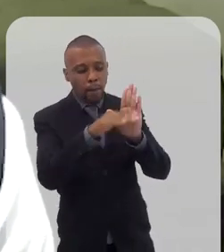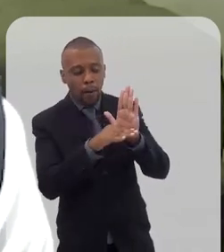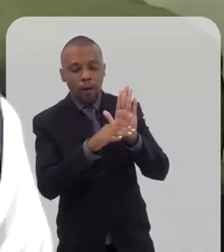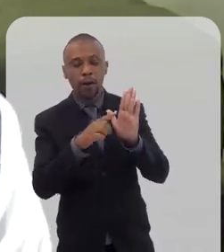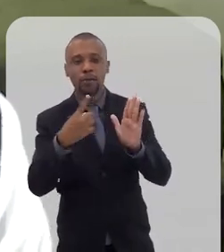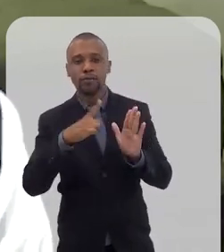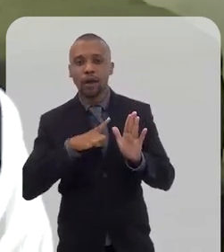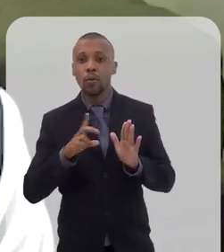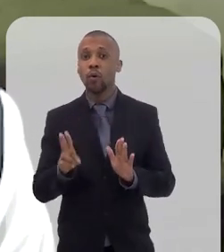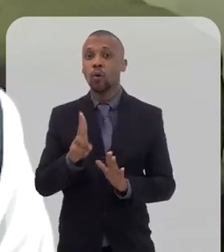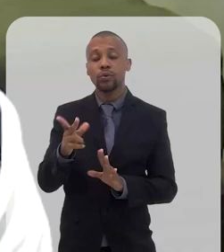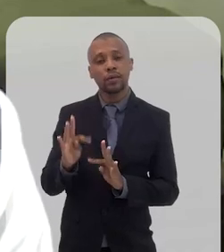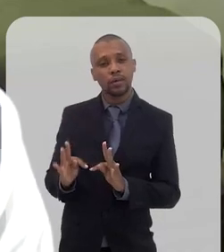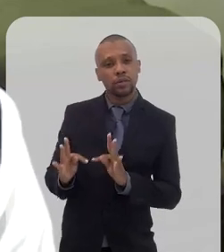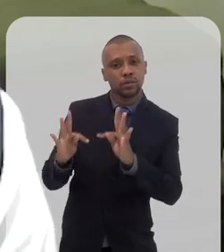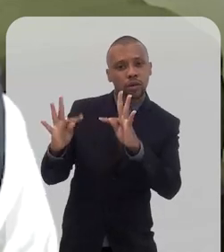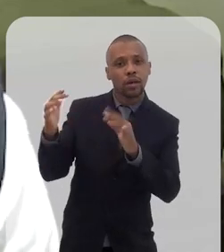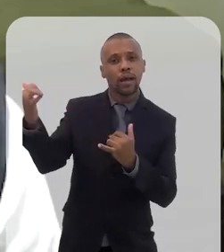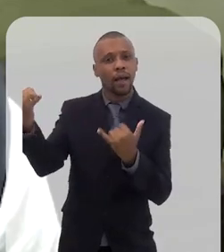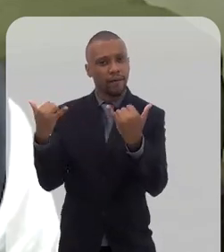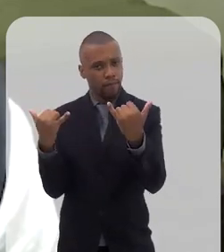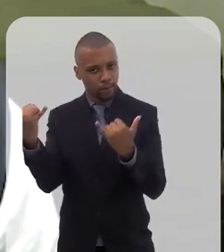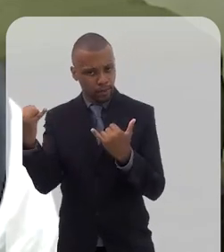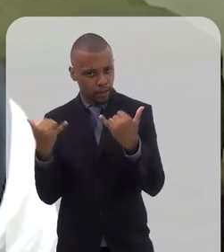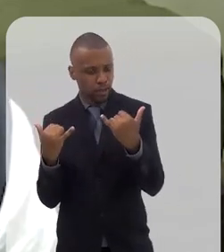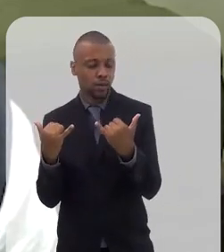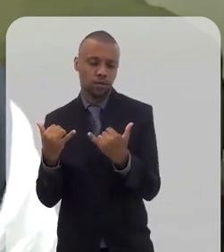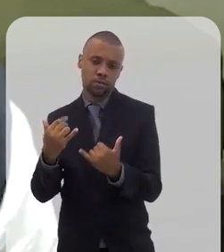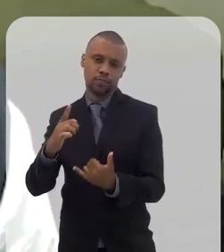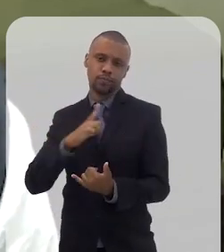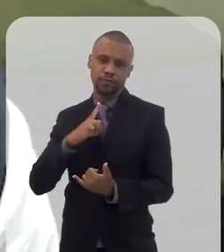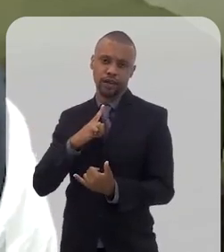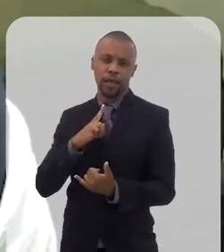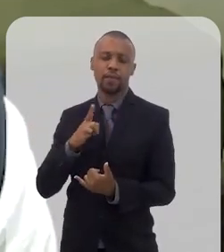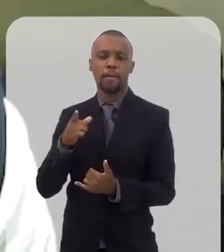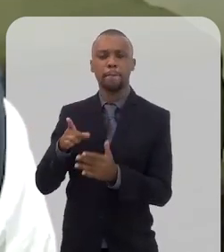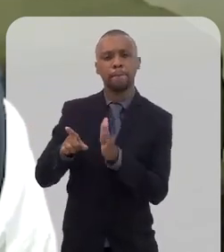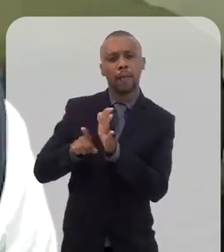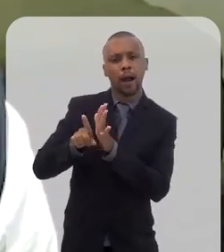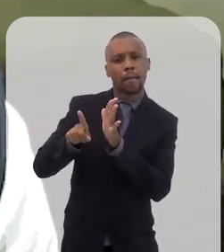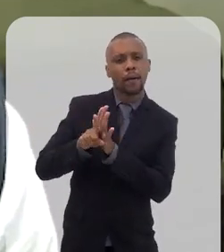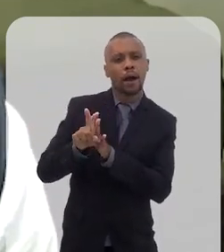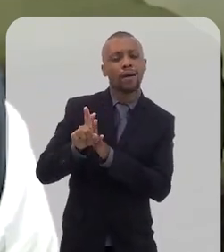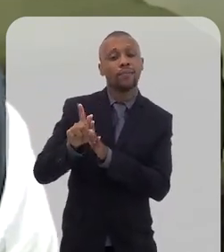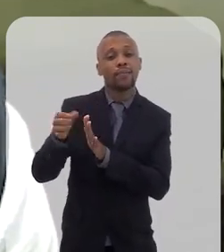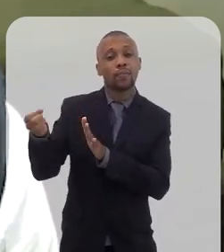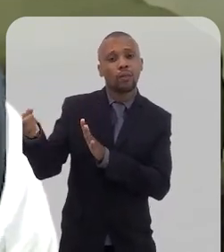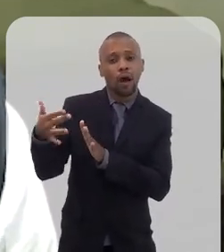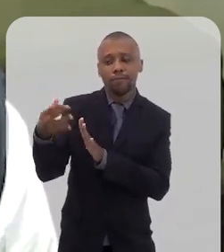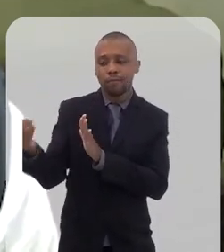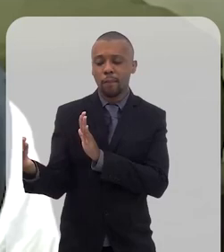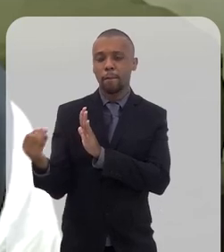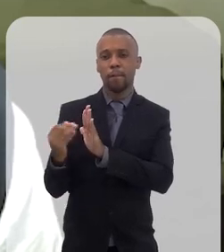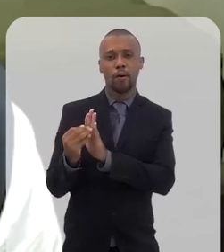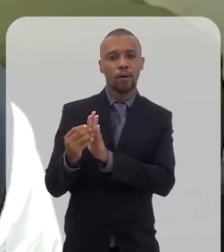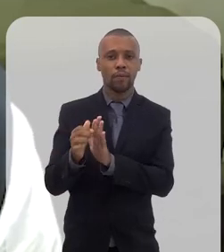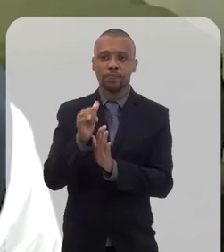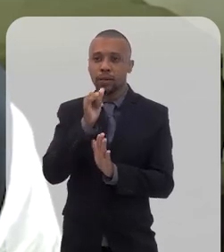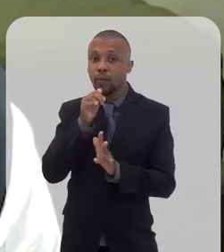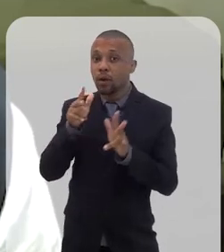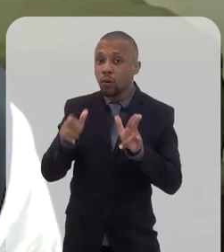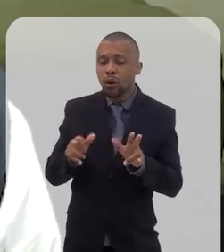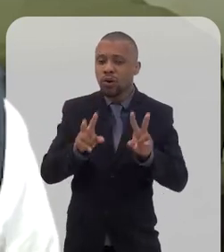né, todo esse fluxo de dados, até novas perguntas que acabaram sendo incorporadas, como